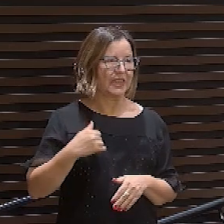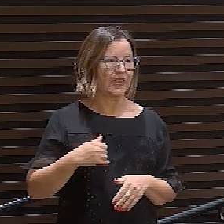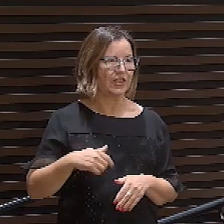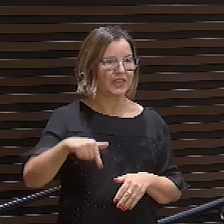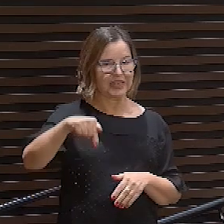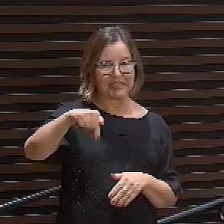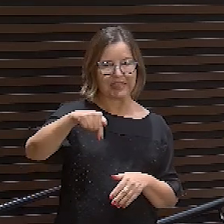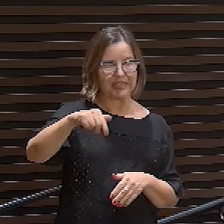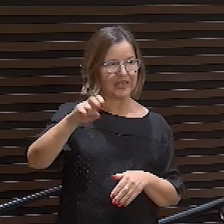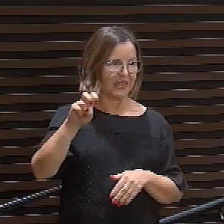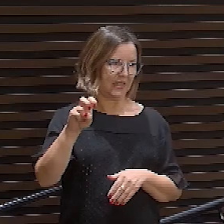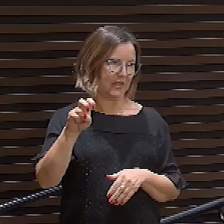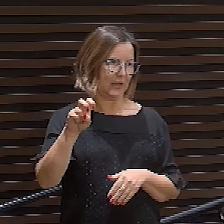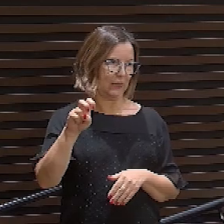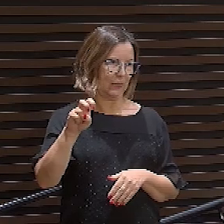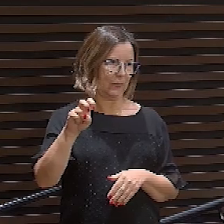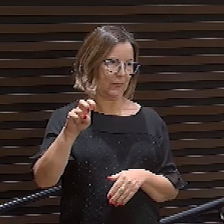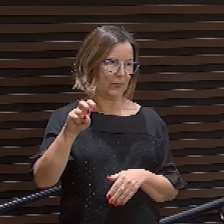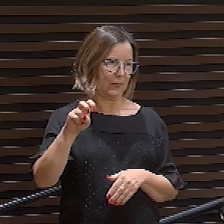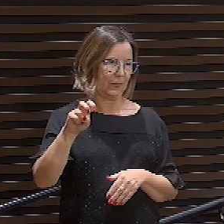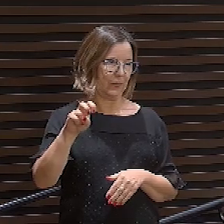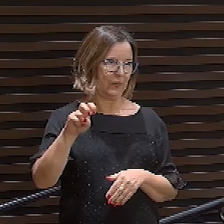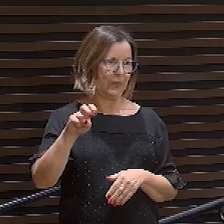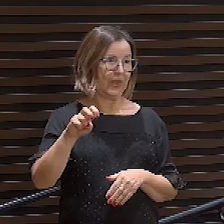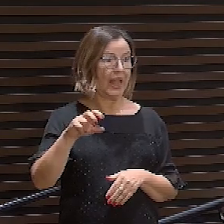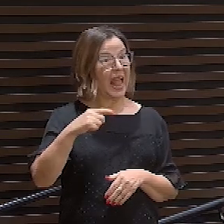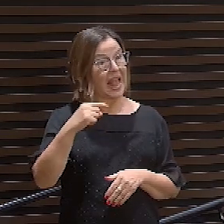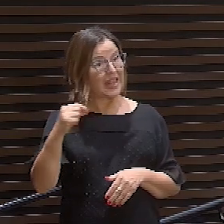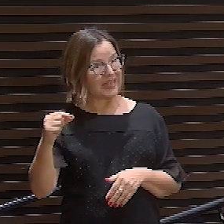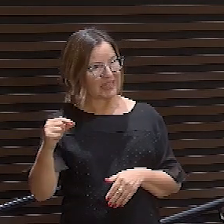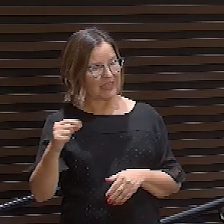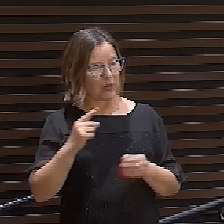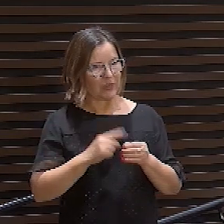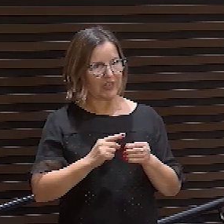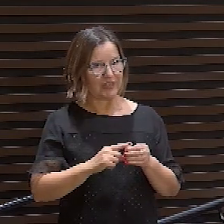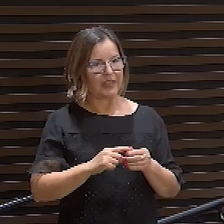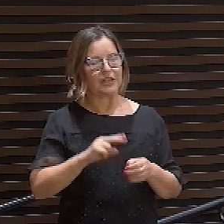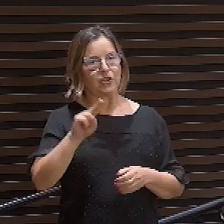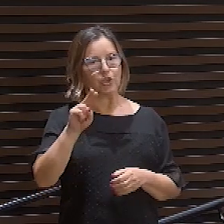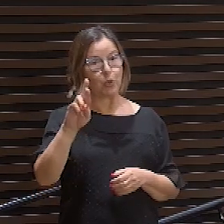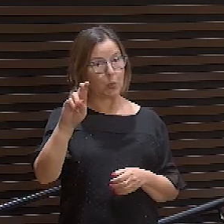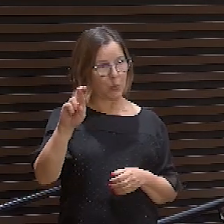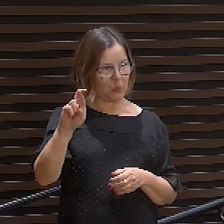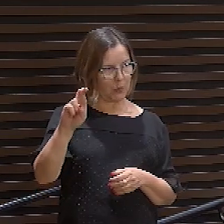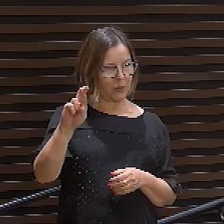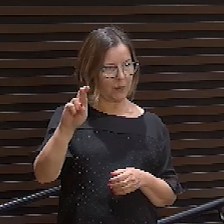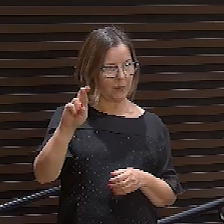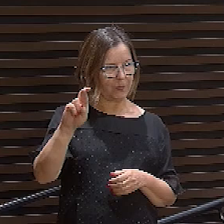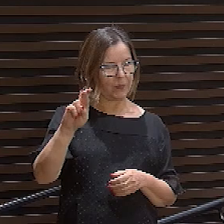sai de Ur, sai de Arã,